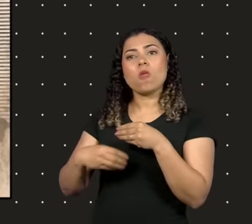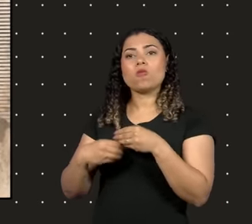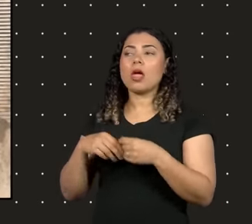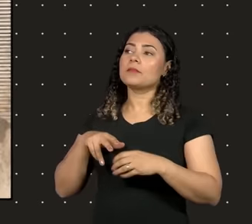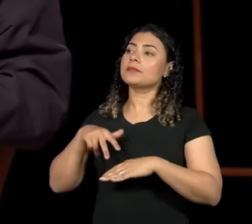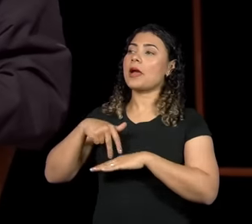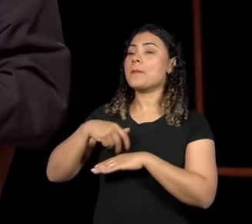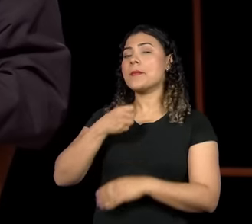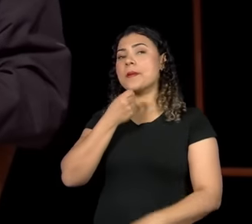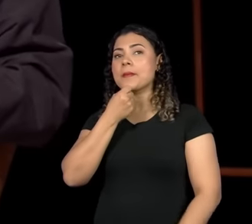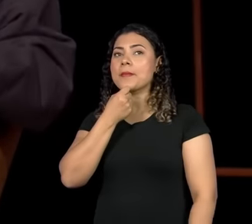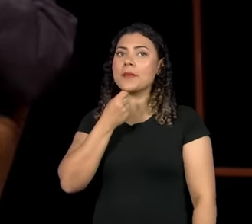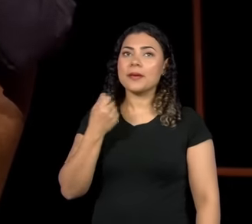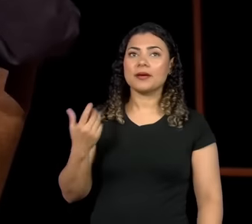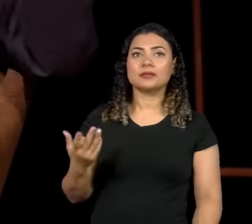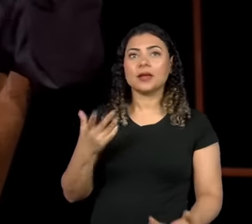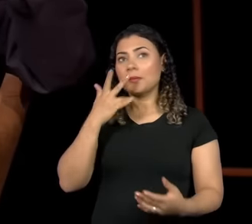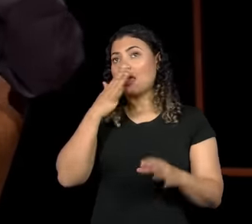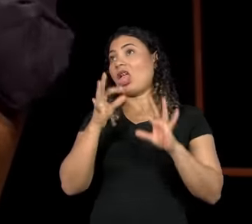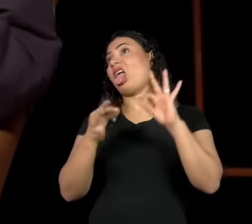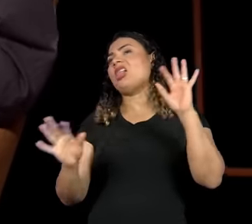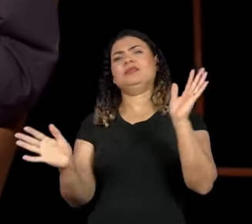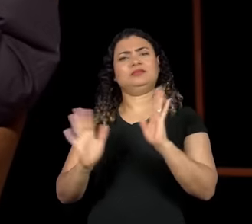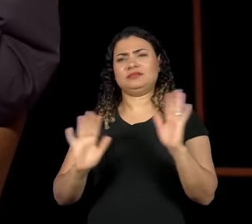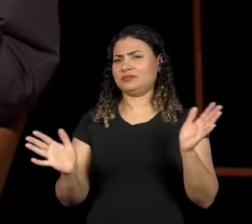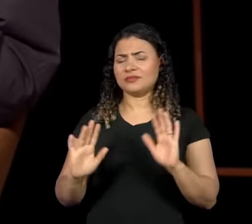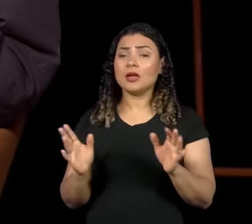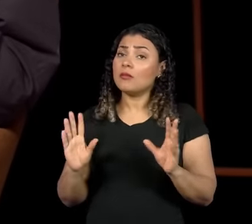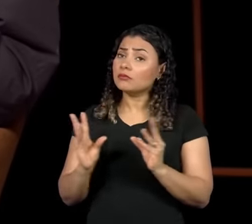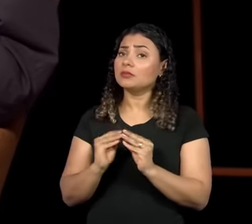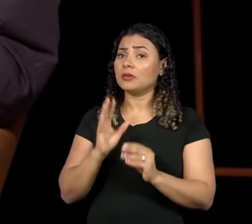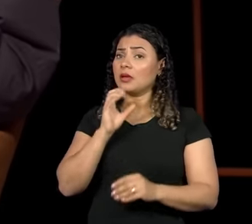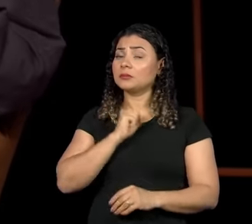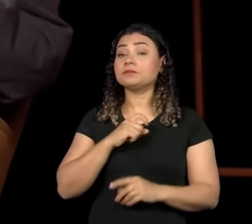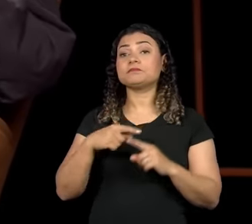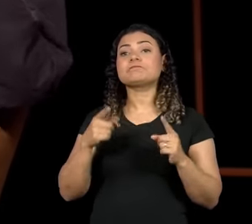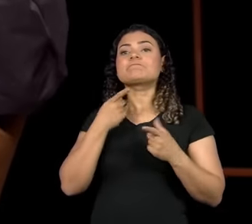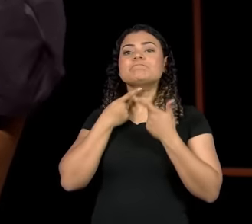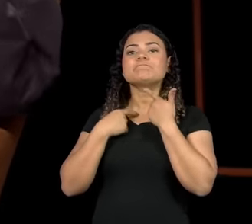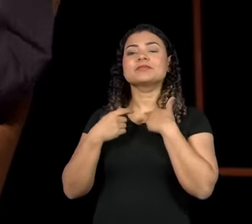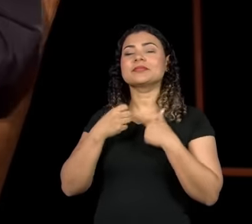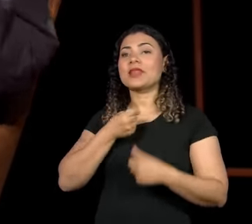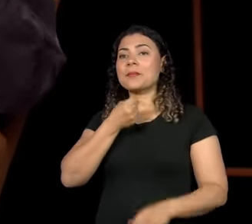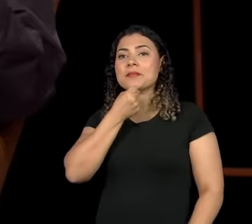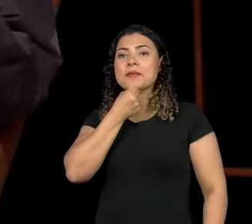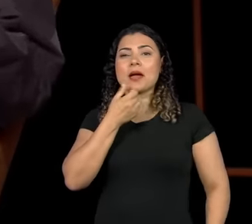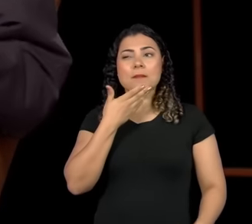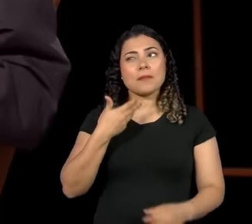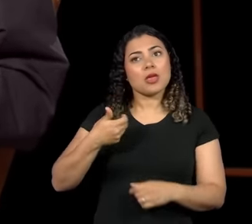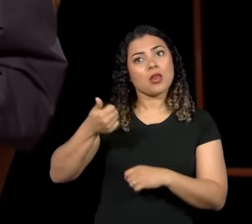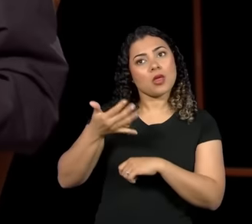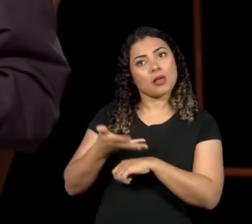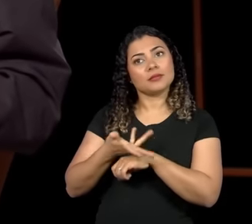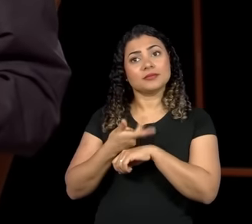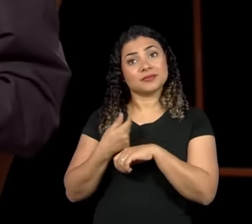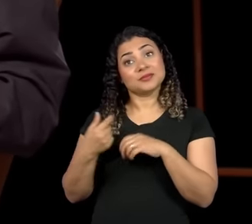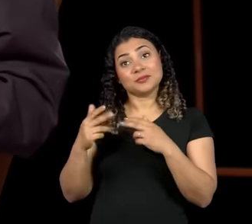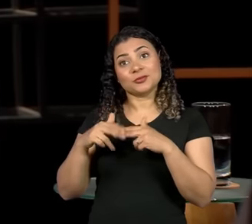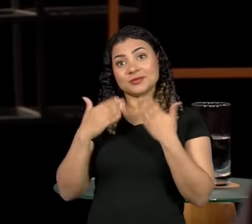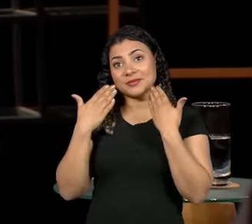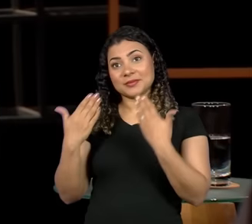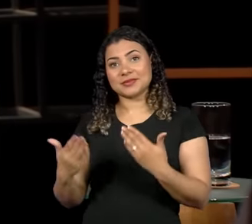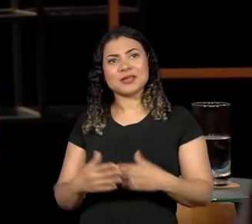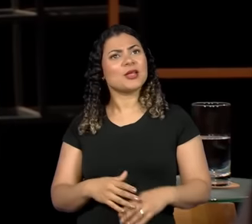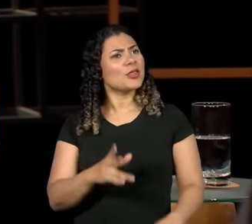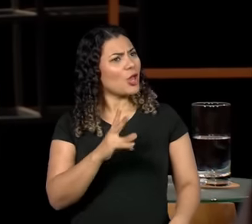eu não fazia nada assim tão extraordinário, mas eu fiquei com essa vontade de melhorar um pouco a apresentação. Você fez isso